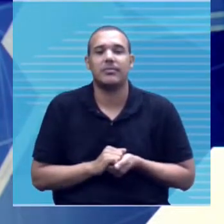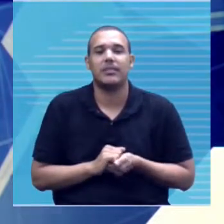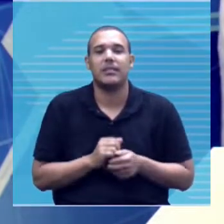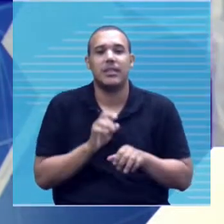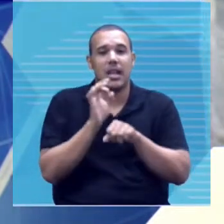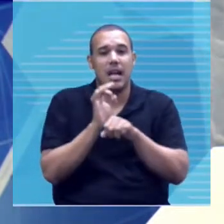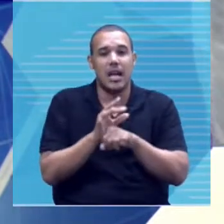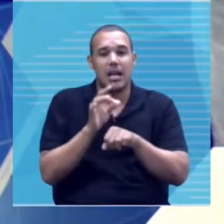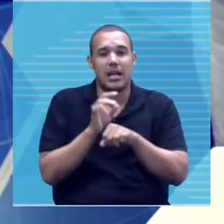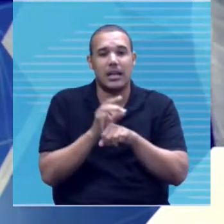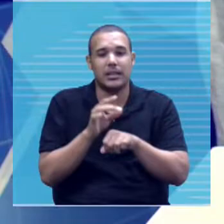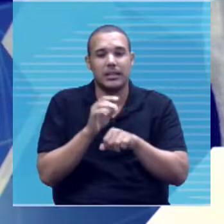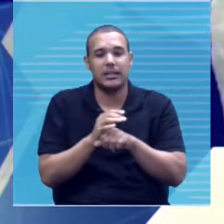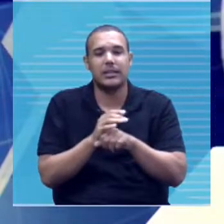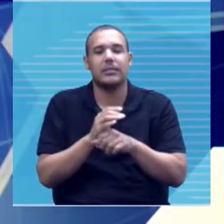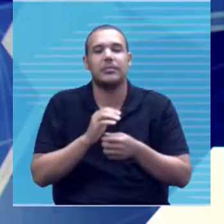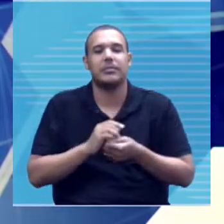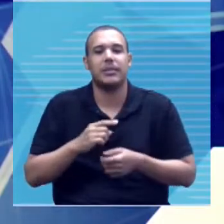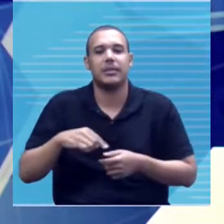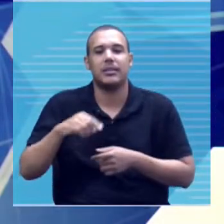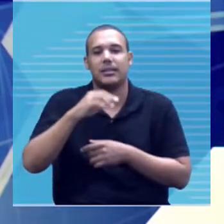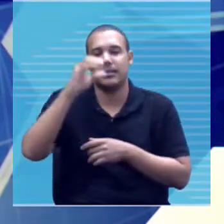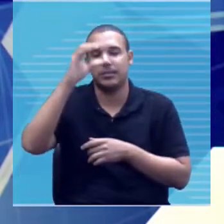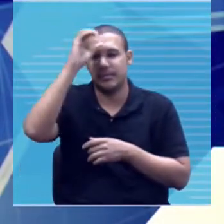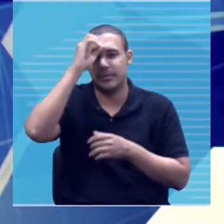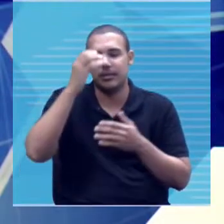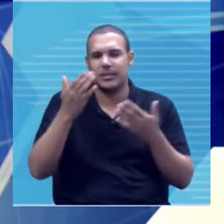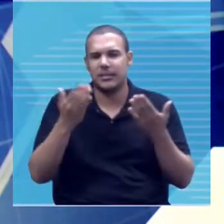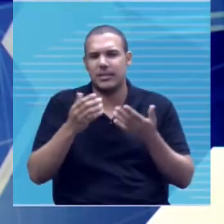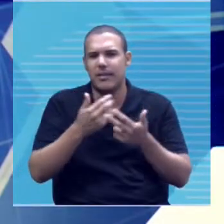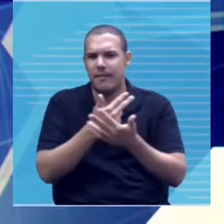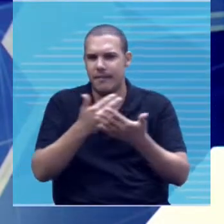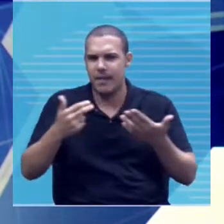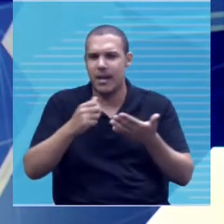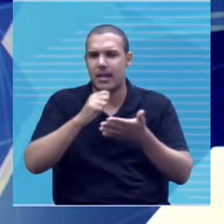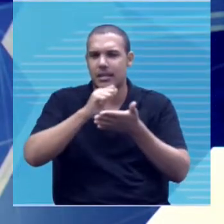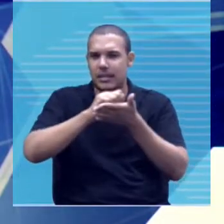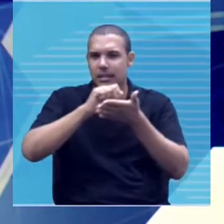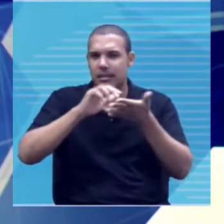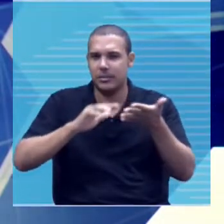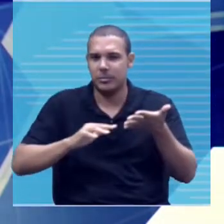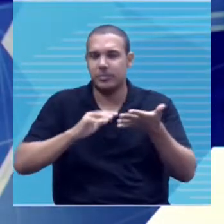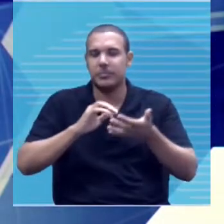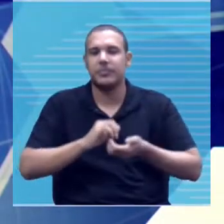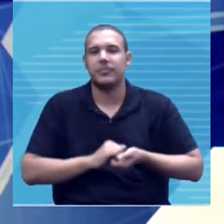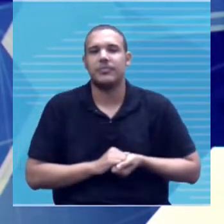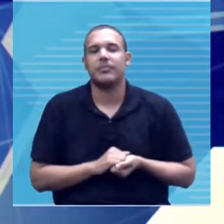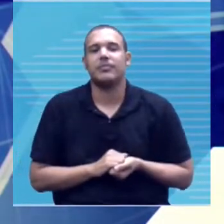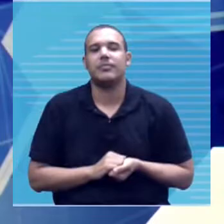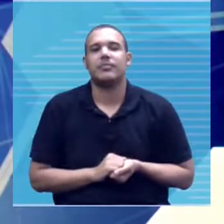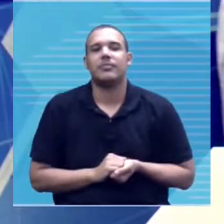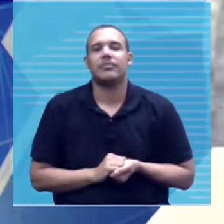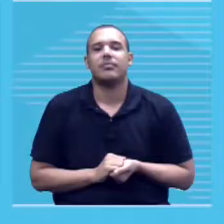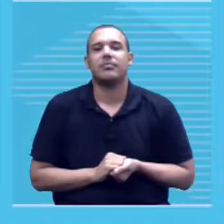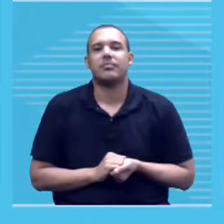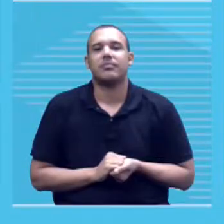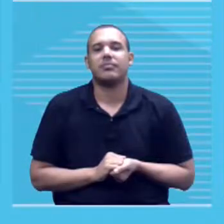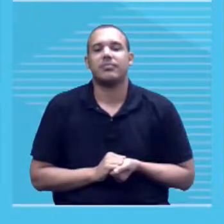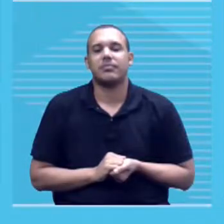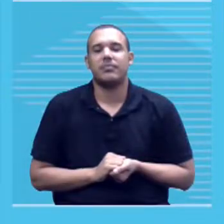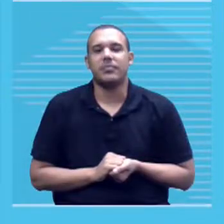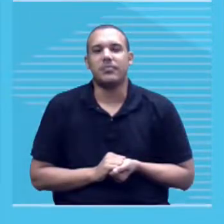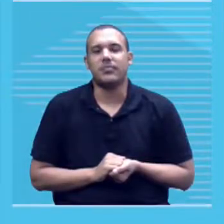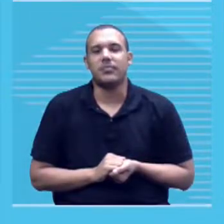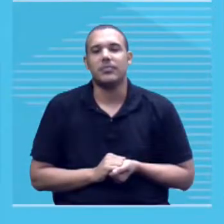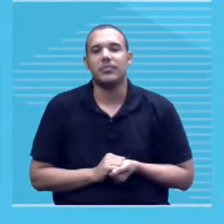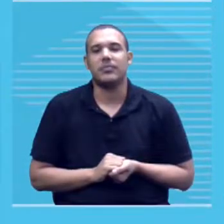dicas, aqueles atalhos que a gente aprende pelo fato de já ter feito muitas questões, tá bom? Então, vamos adiante que a gente tem muita coisa para conversar hoje.